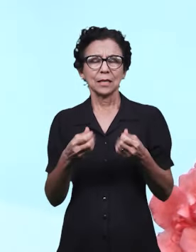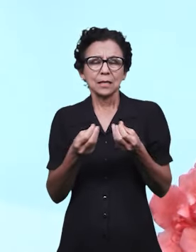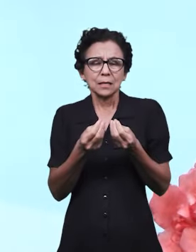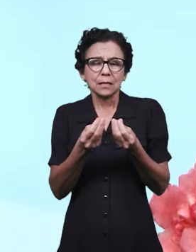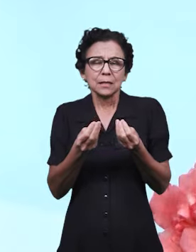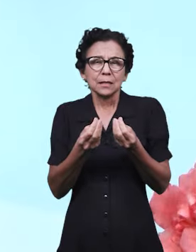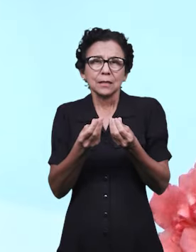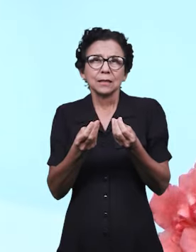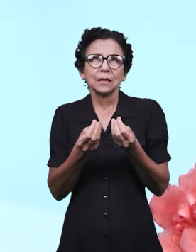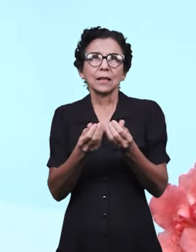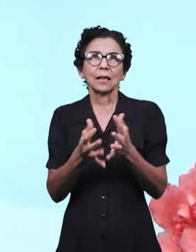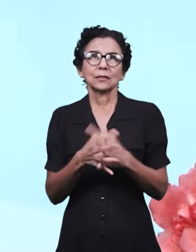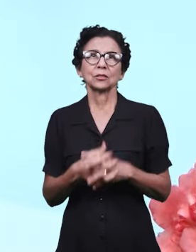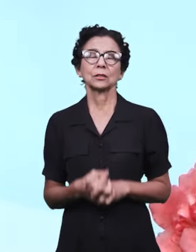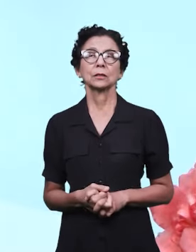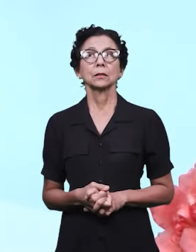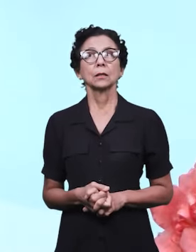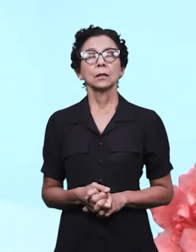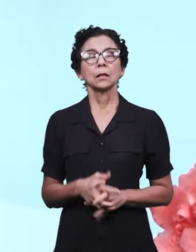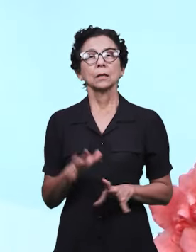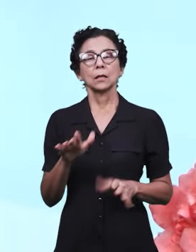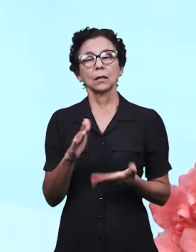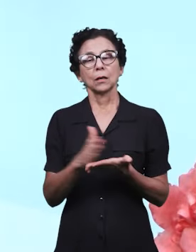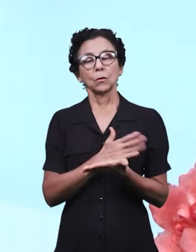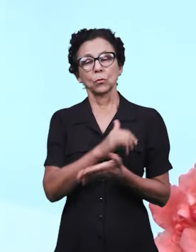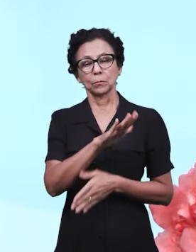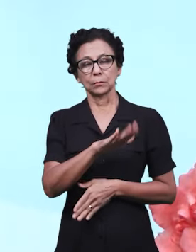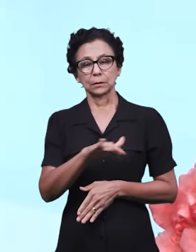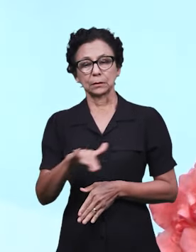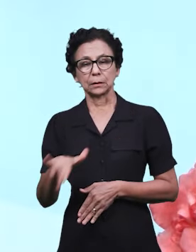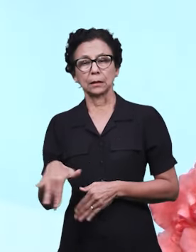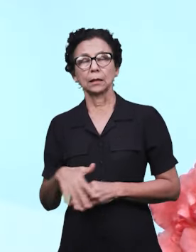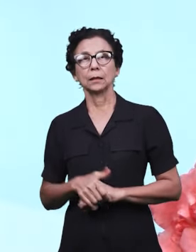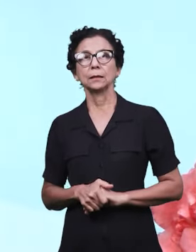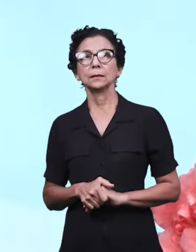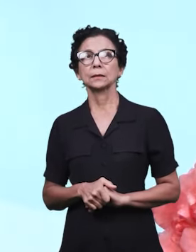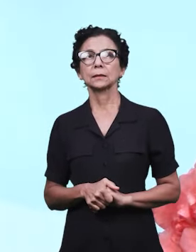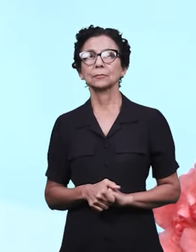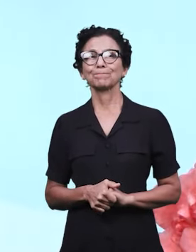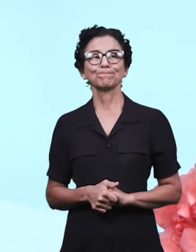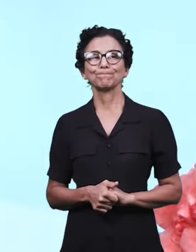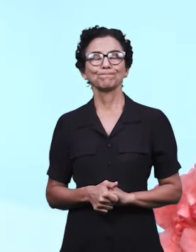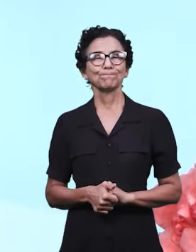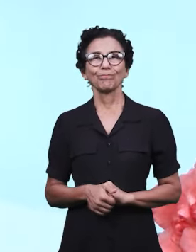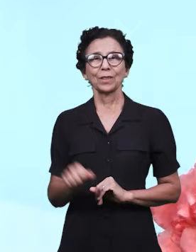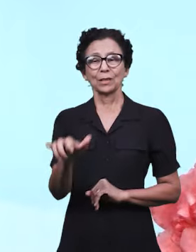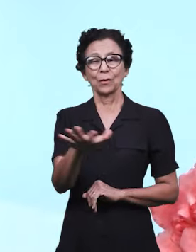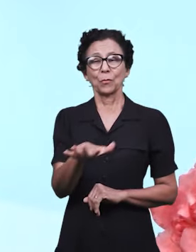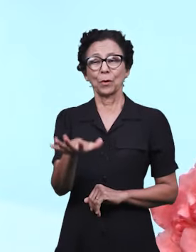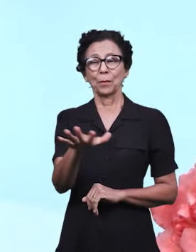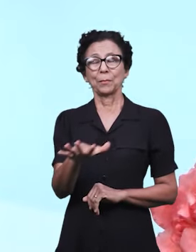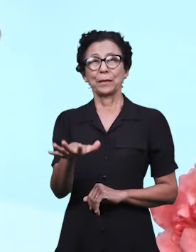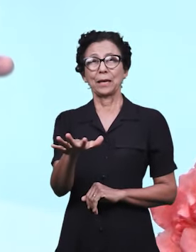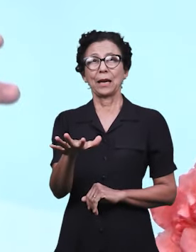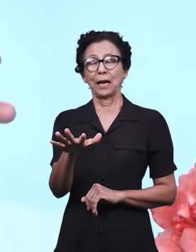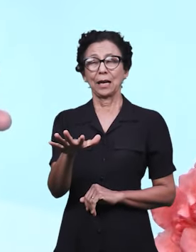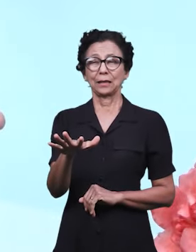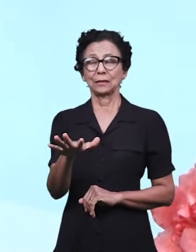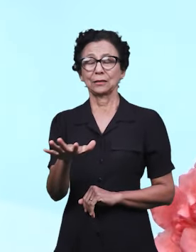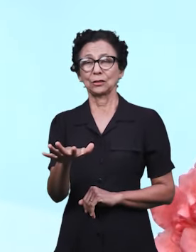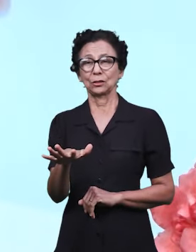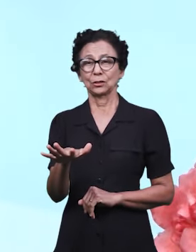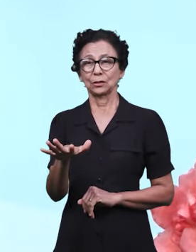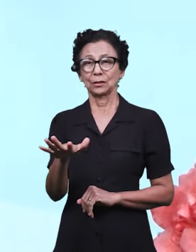sensibilidade. Você vê que às vezes nós temos crianças que ainda não conseguem estar num ambiente durante todo o período